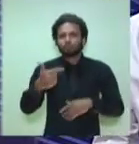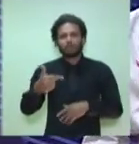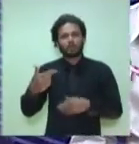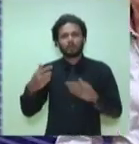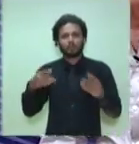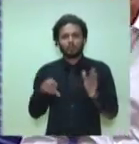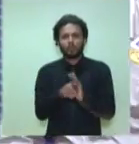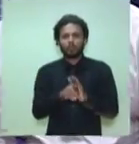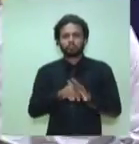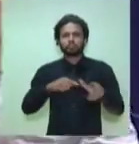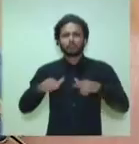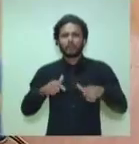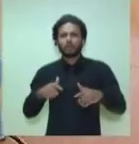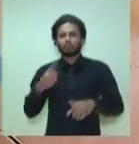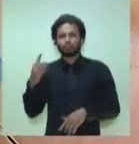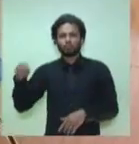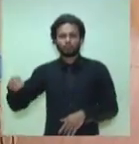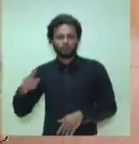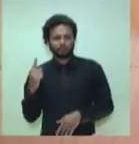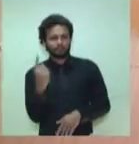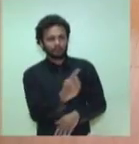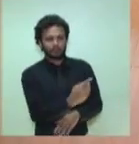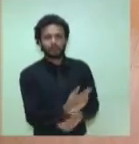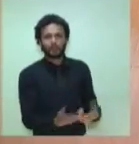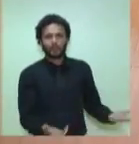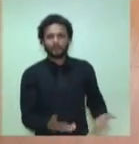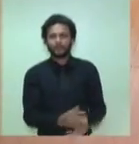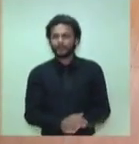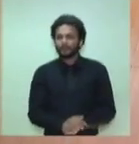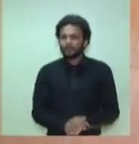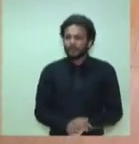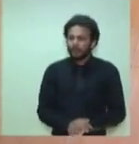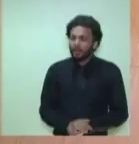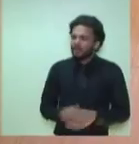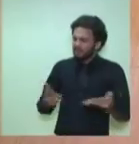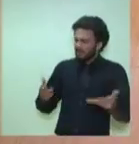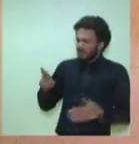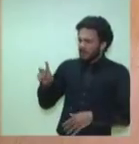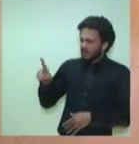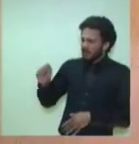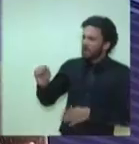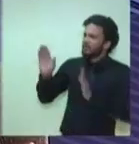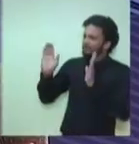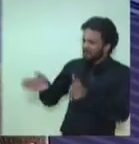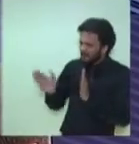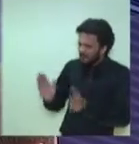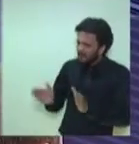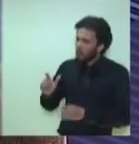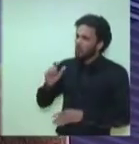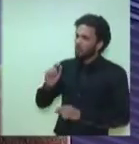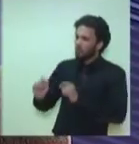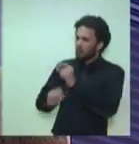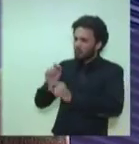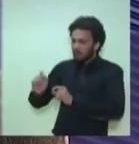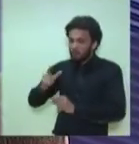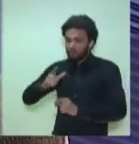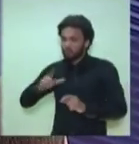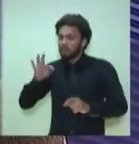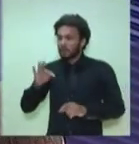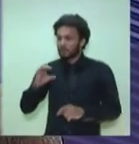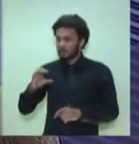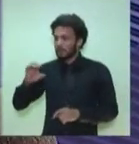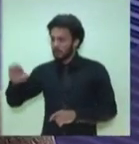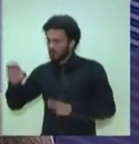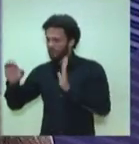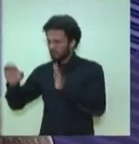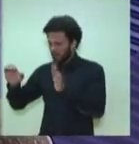Prefeitura de Manaus. Muito obrigado. Minuto para o seu comentário, candidato Arthur Neto. A questão dos RDAs já está equacionada pela nossa Prefeitura junto ao Tribunal de Contas